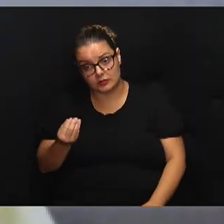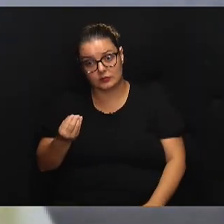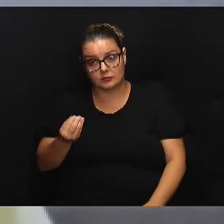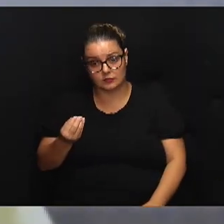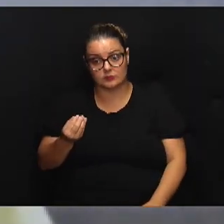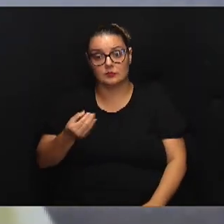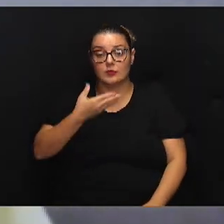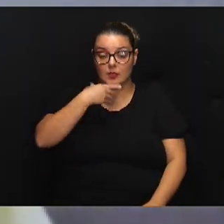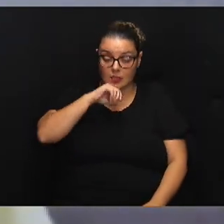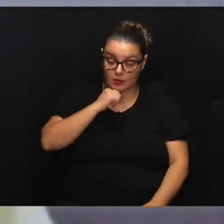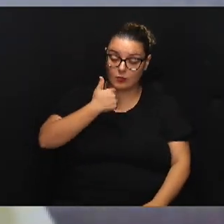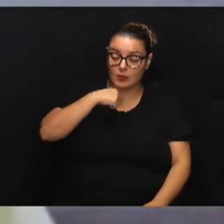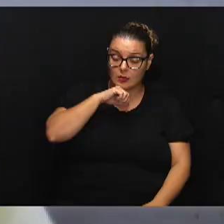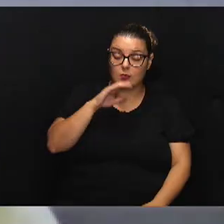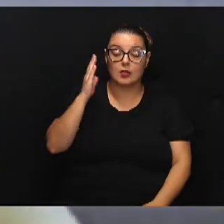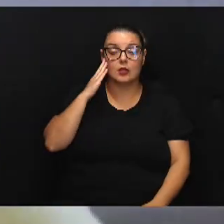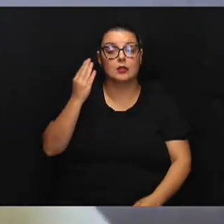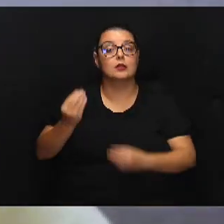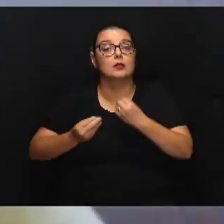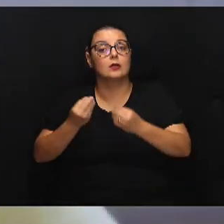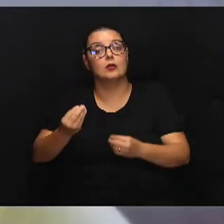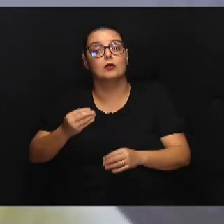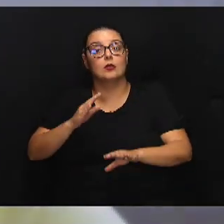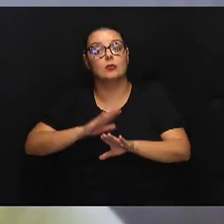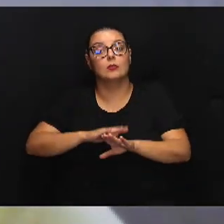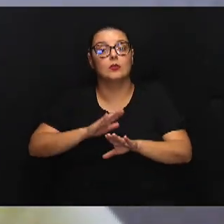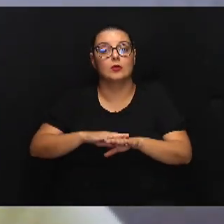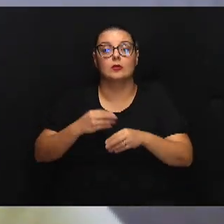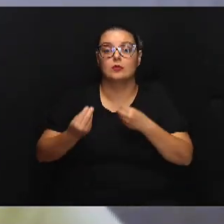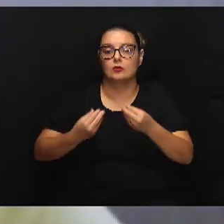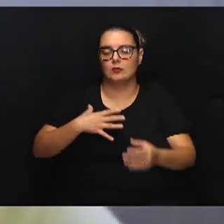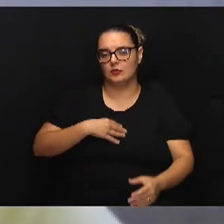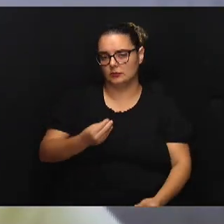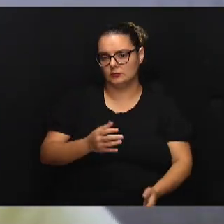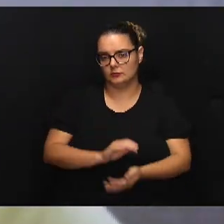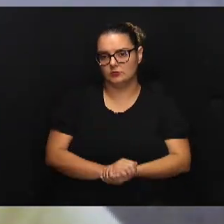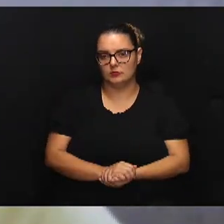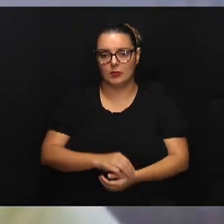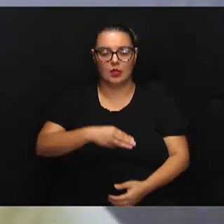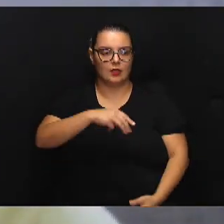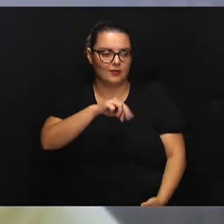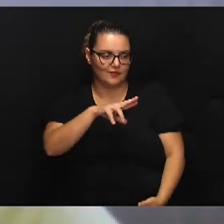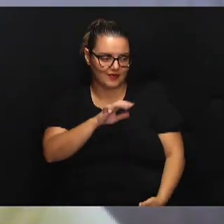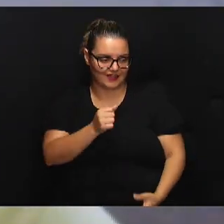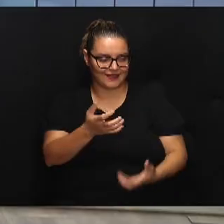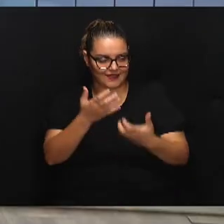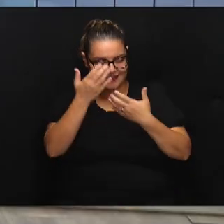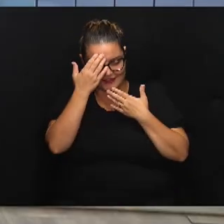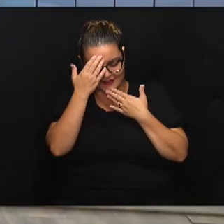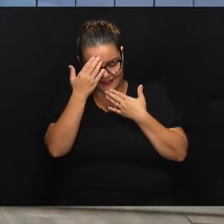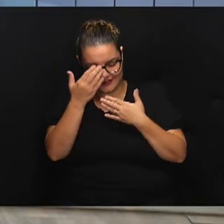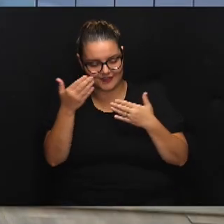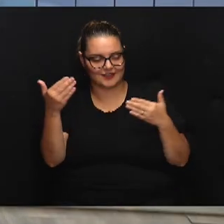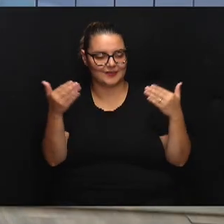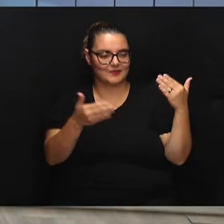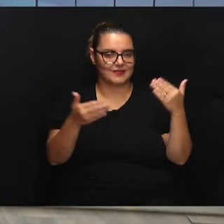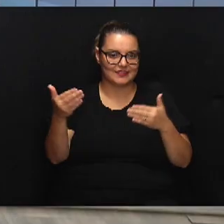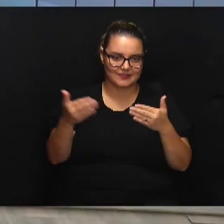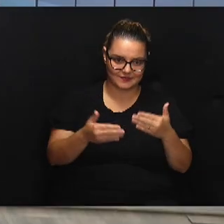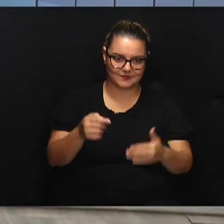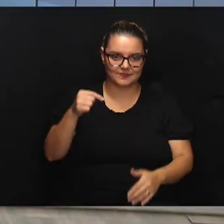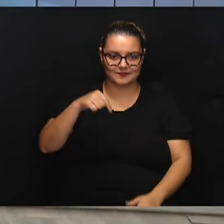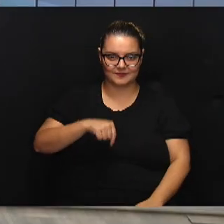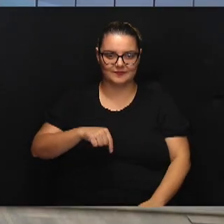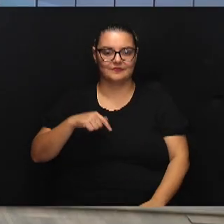para que esse pai entenda como que o filho dele funciona. Maria, eu gostaria de agradecer muito a sua participação